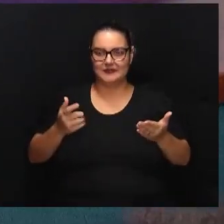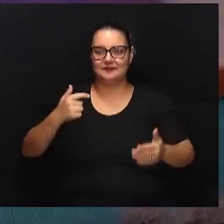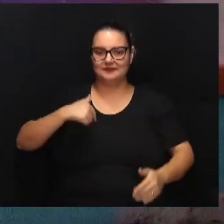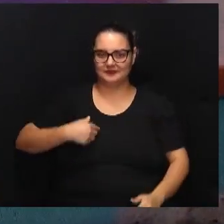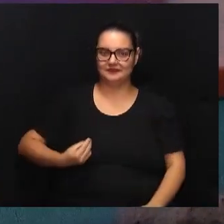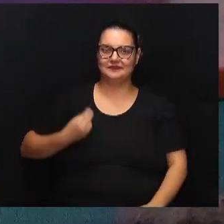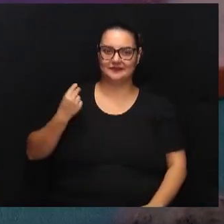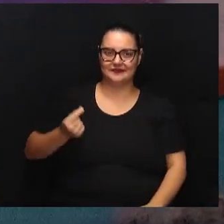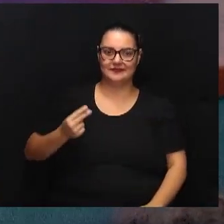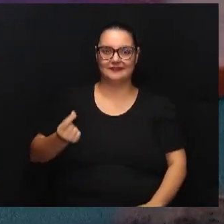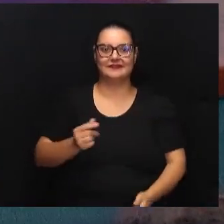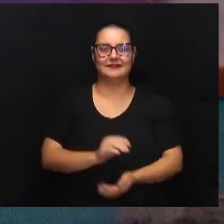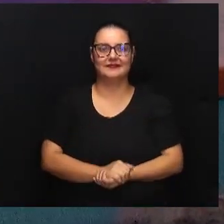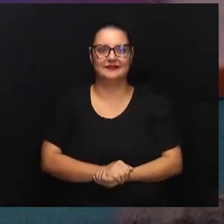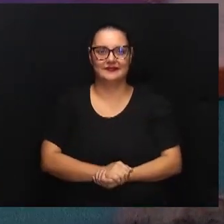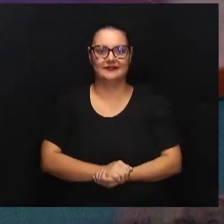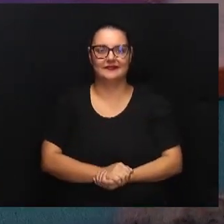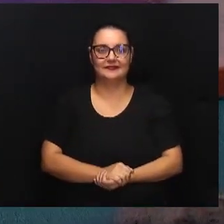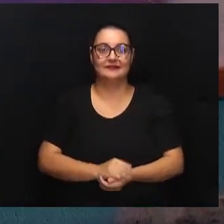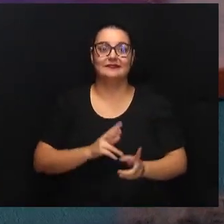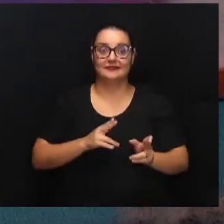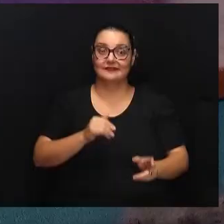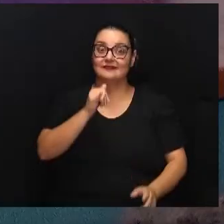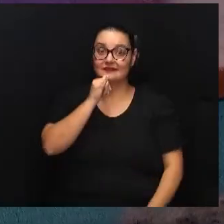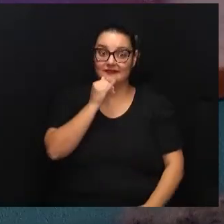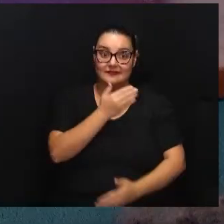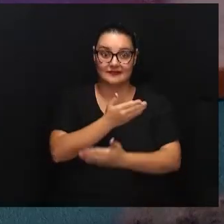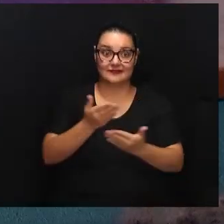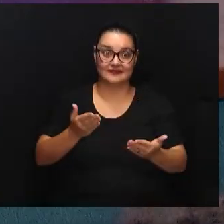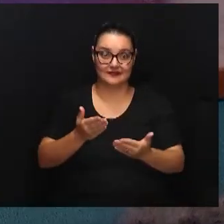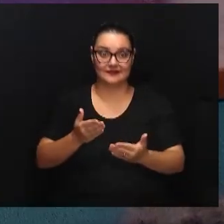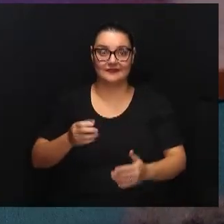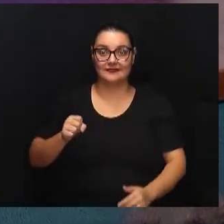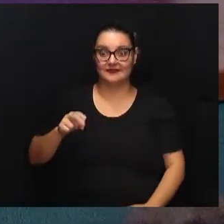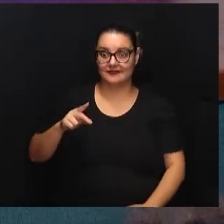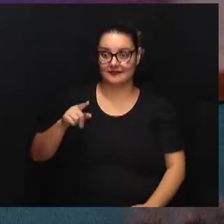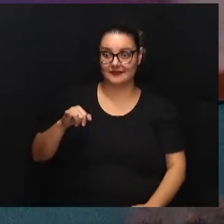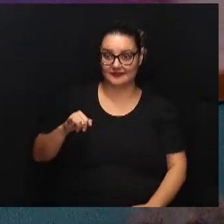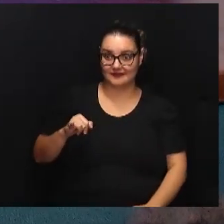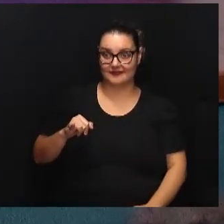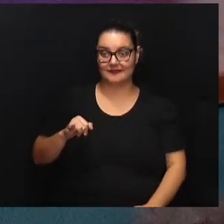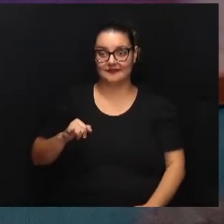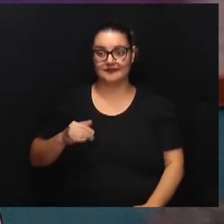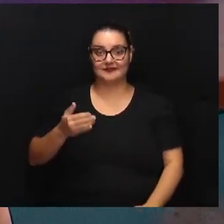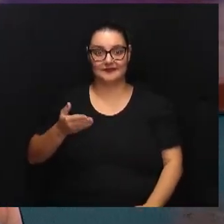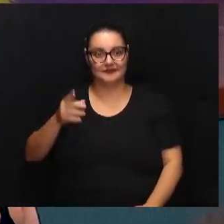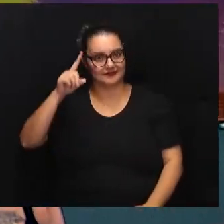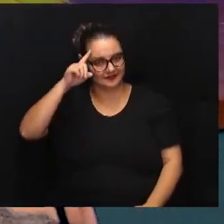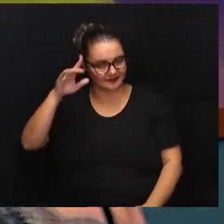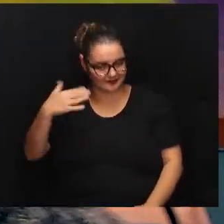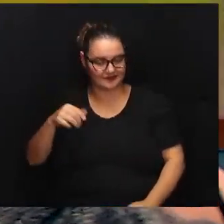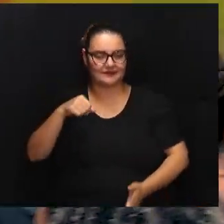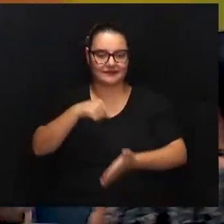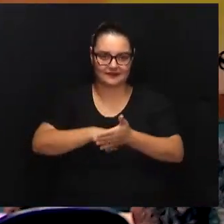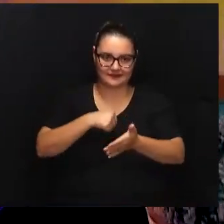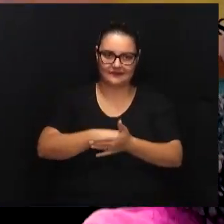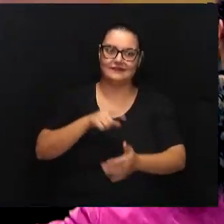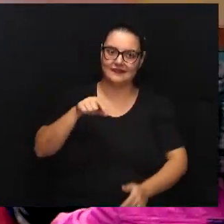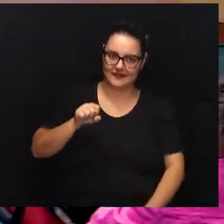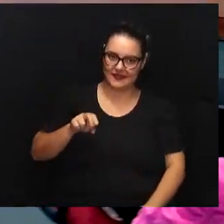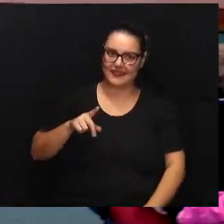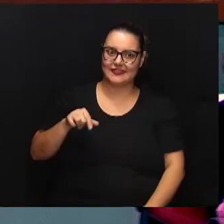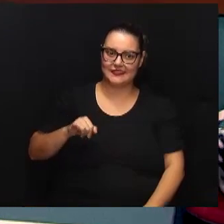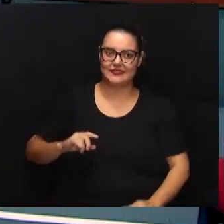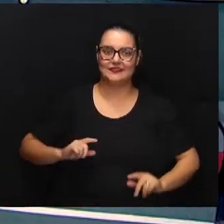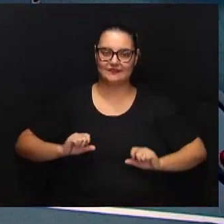também que eu tenho de Suzy, por exemplo, que está ali diariamente batalhando, né, Suzy? Guerreira, que eu sei a sua história, e você sabe